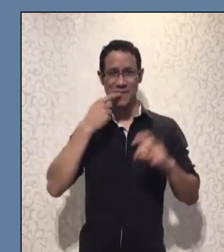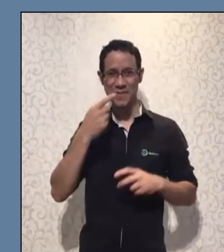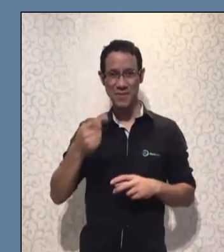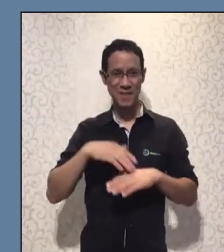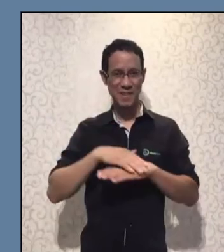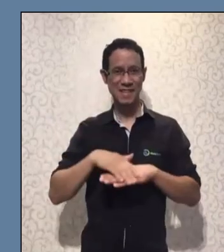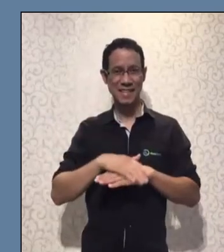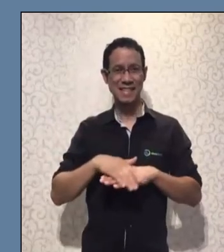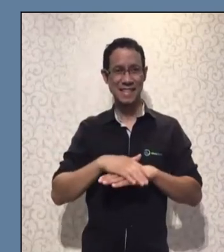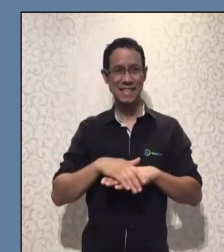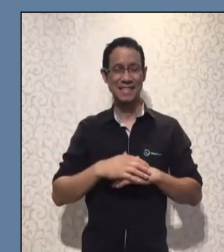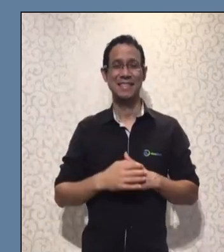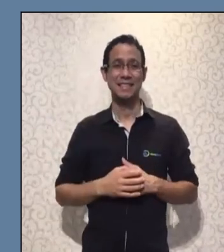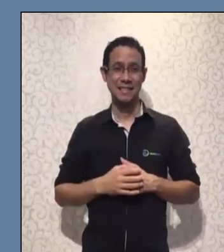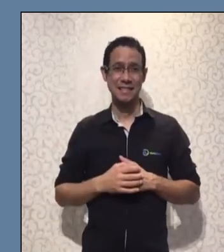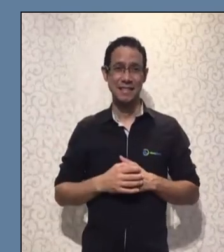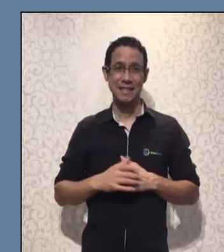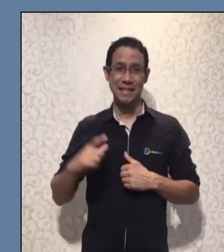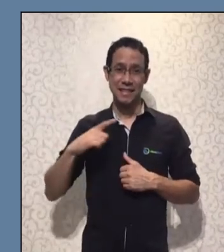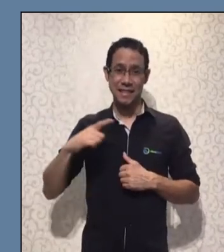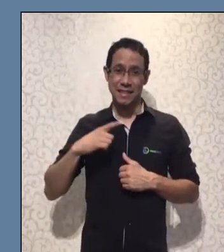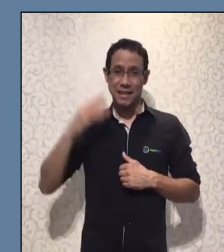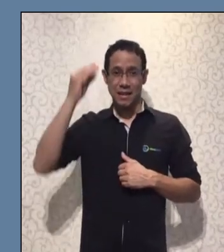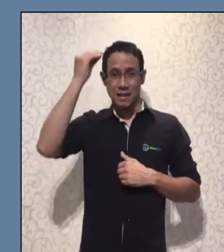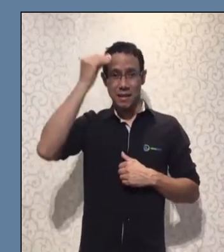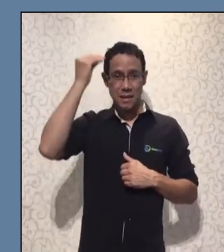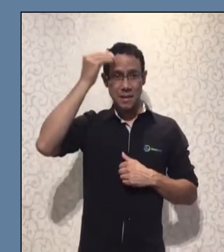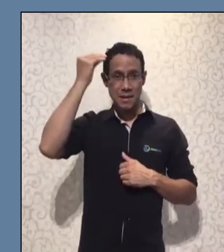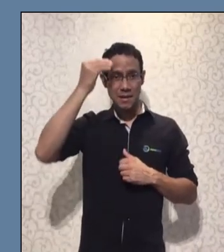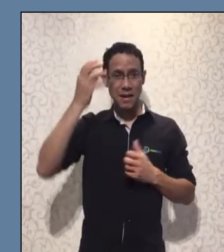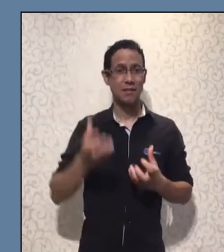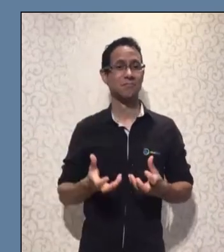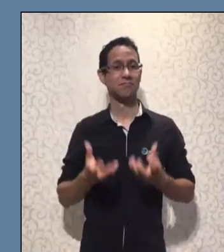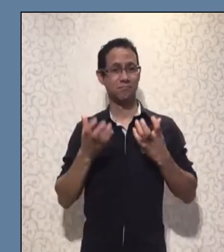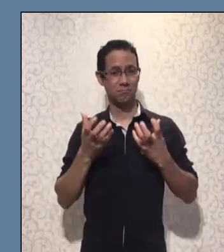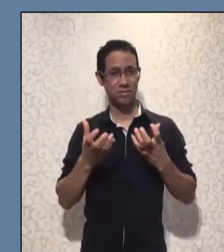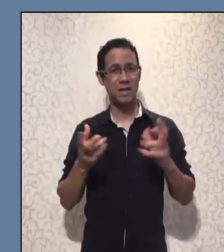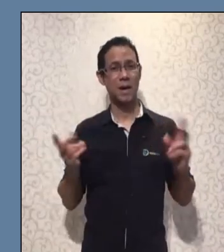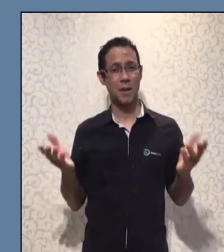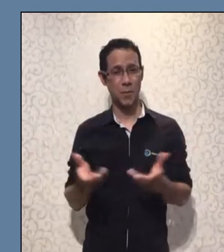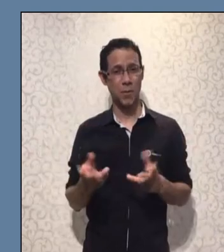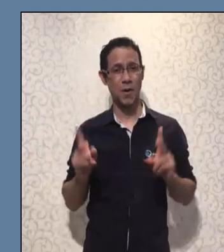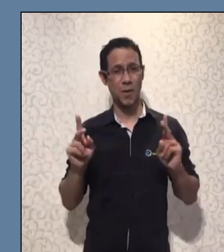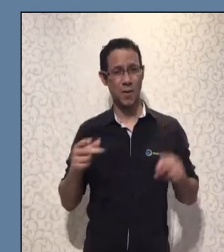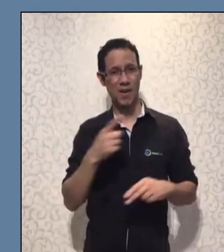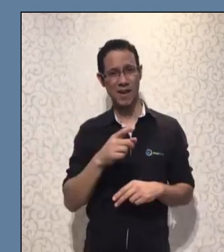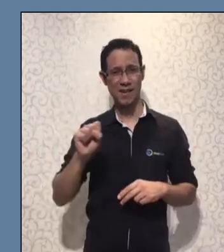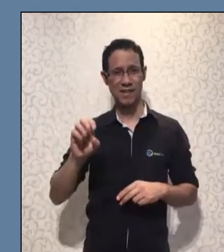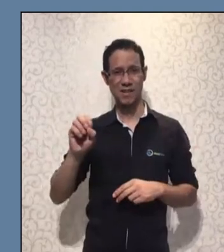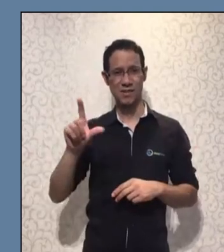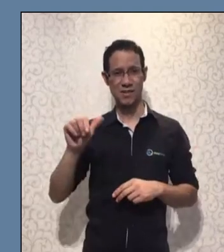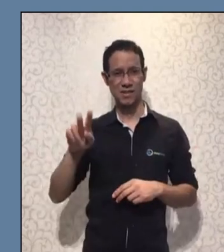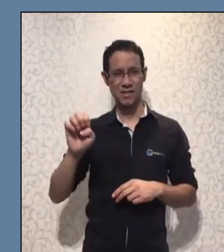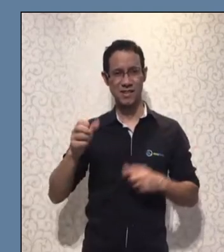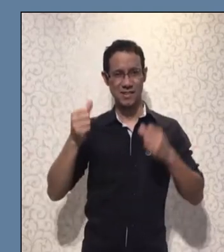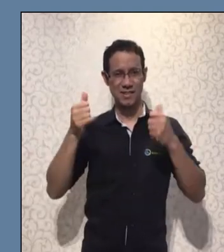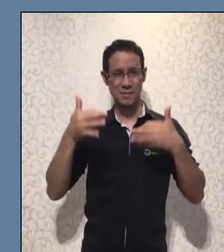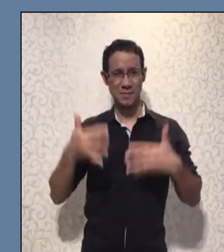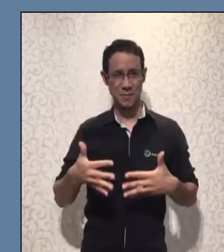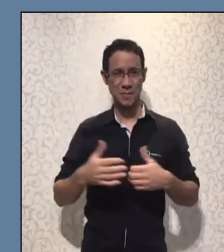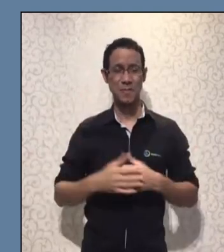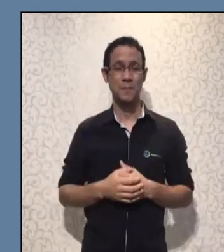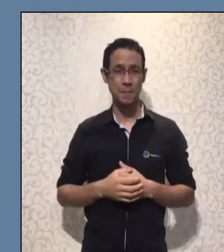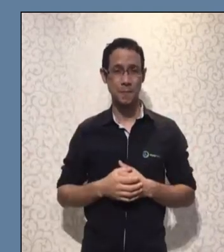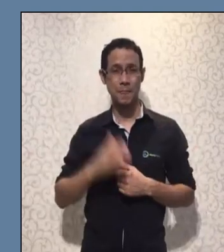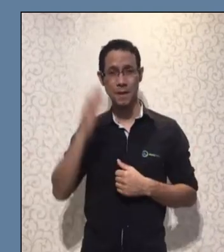ao mesmo tempo que tem experiências muito ricas acontecendo, como essa trazida pela Solange em relação ao Museu Paulista, a gente sabe, a gente falava